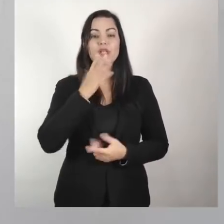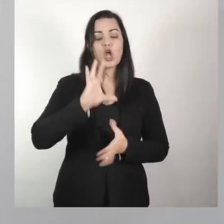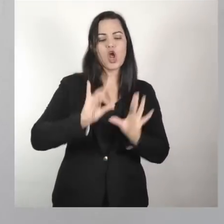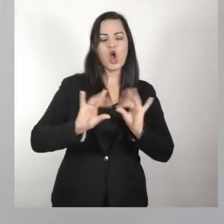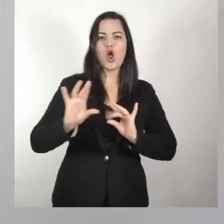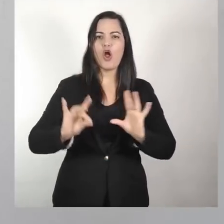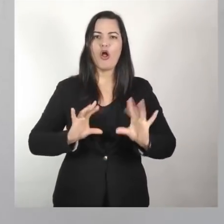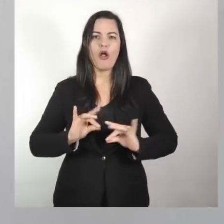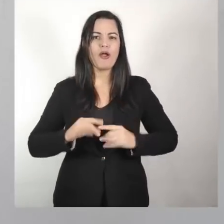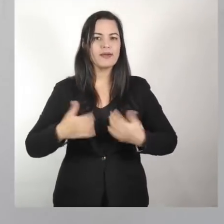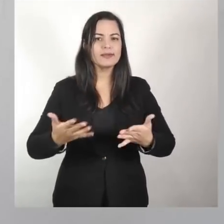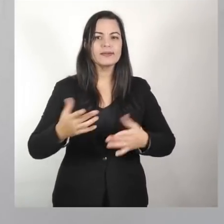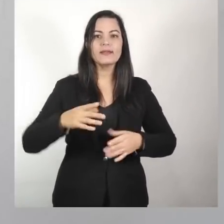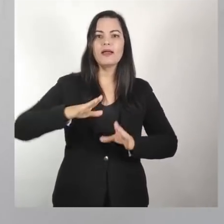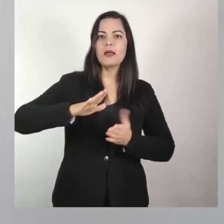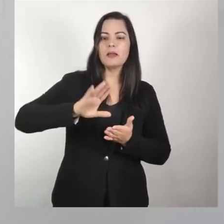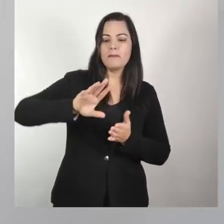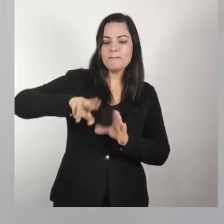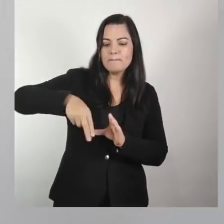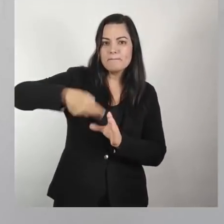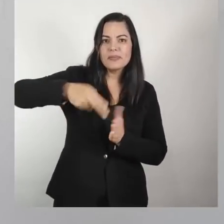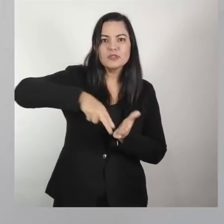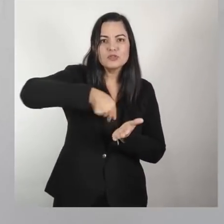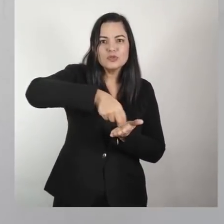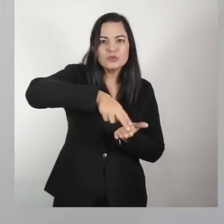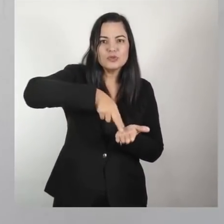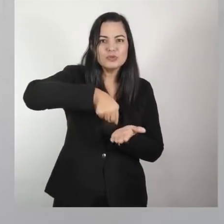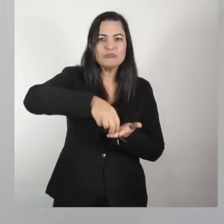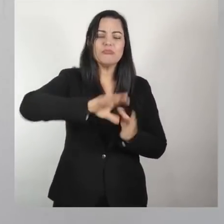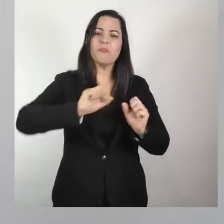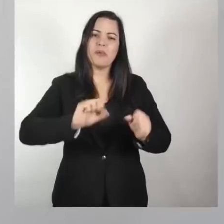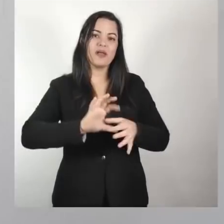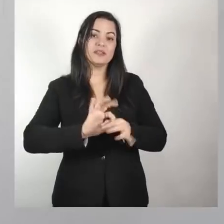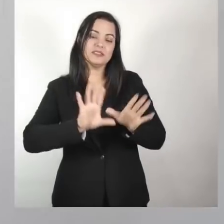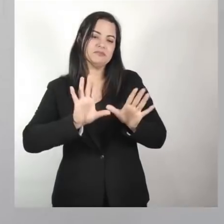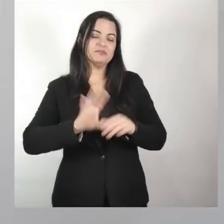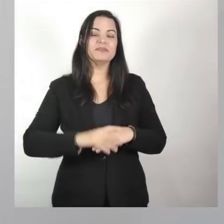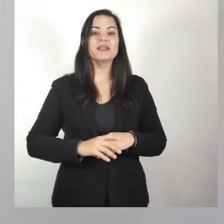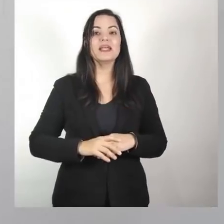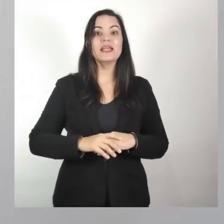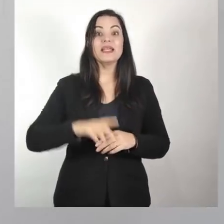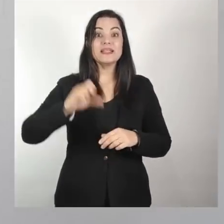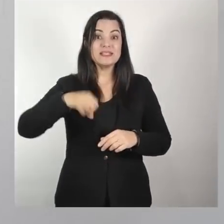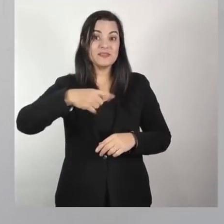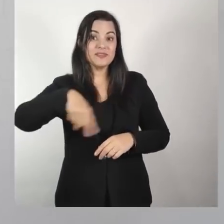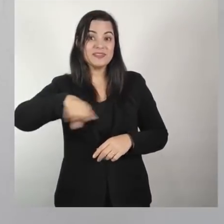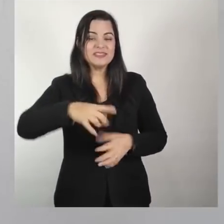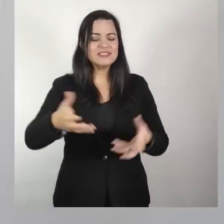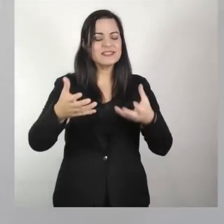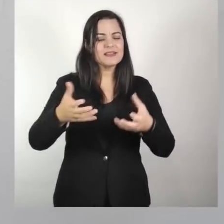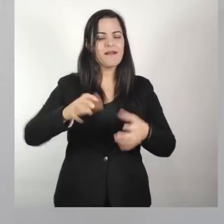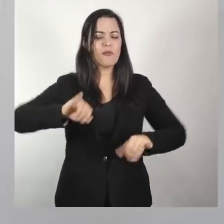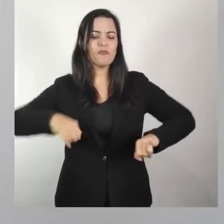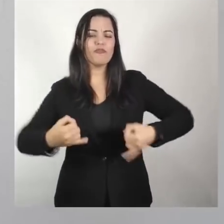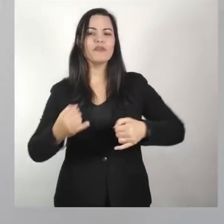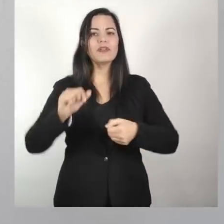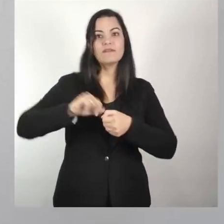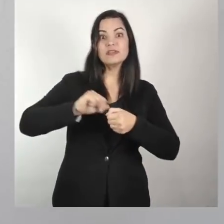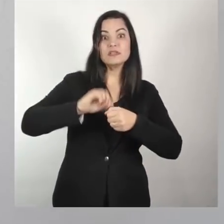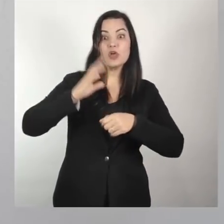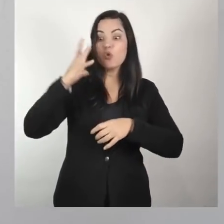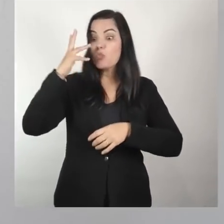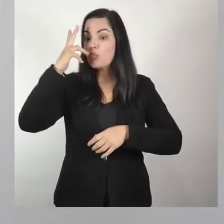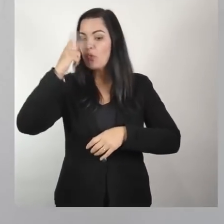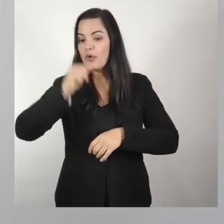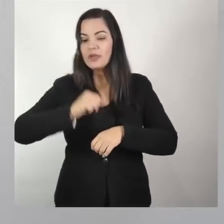colagem, guache, o que vocês tiverem disponível aí na casa de vocês. Quanto mais vocês quiserem enriquecer o